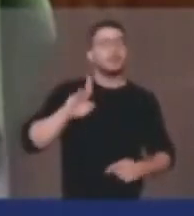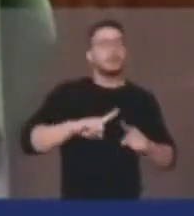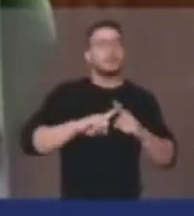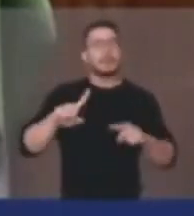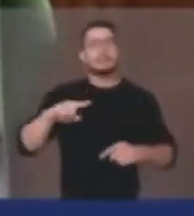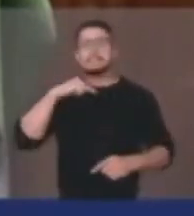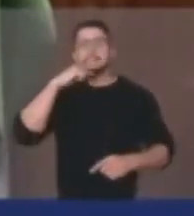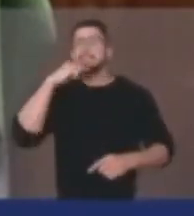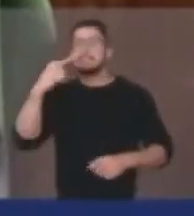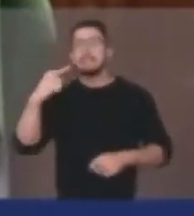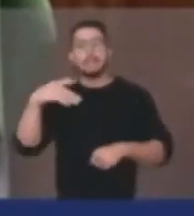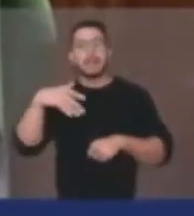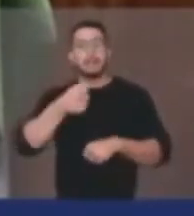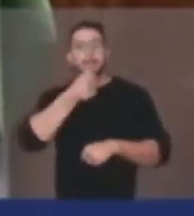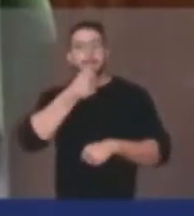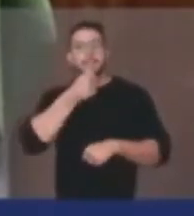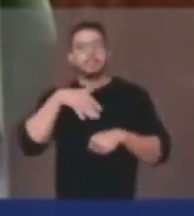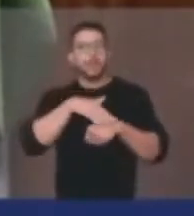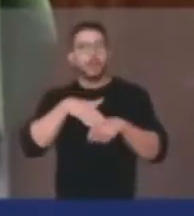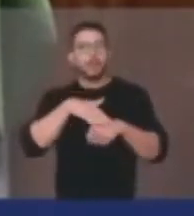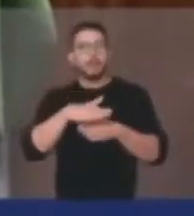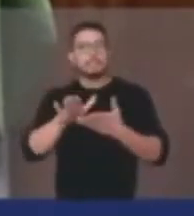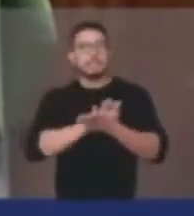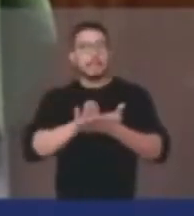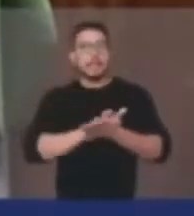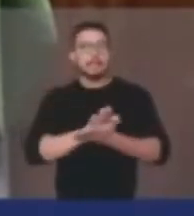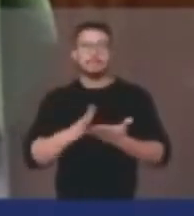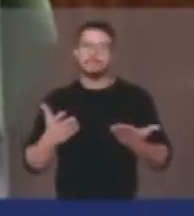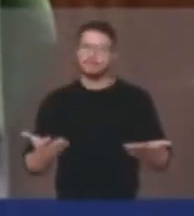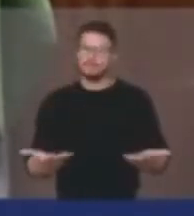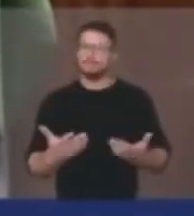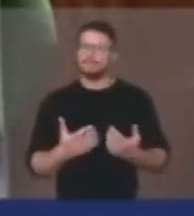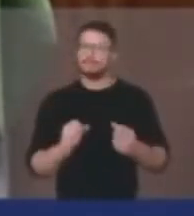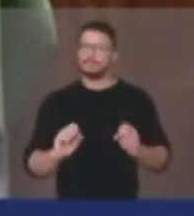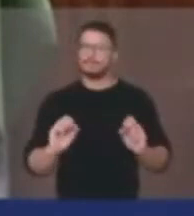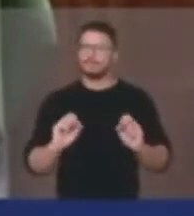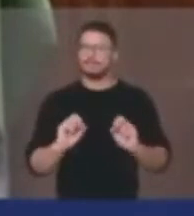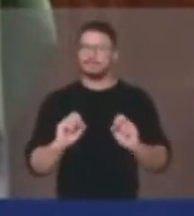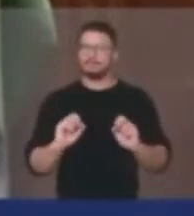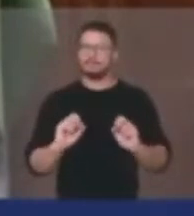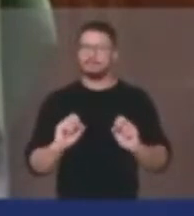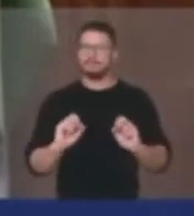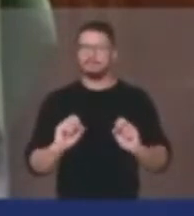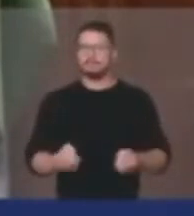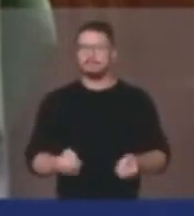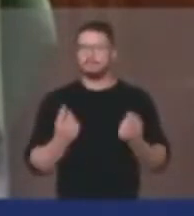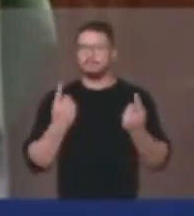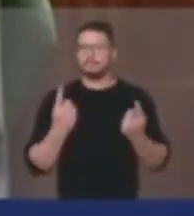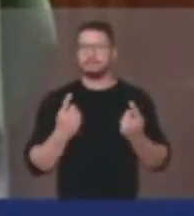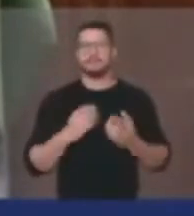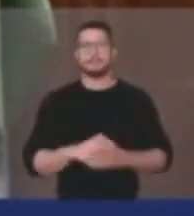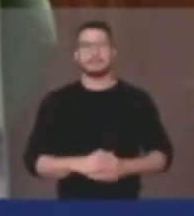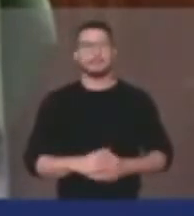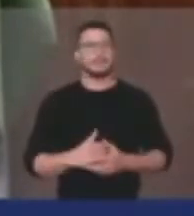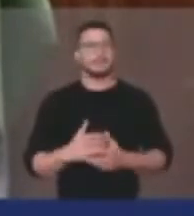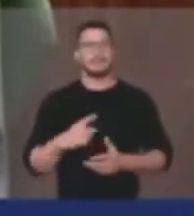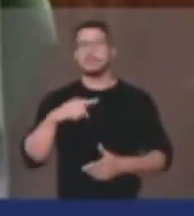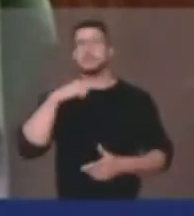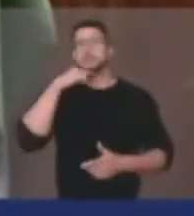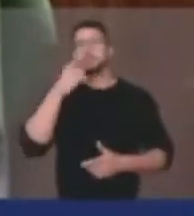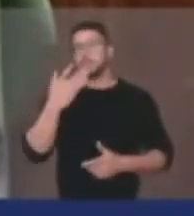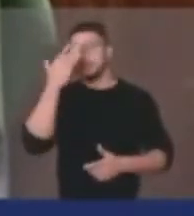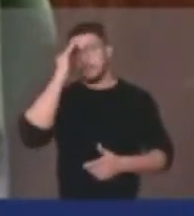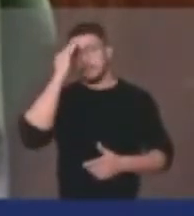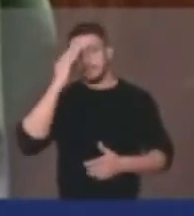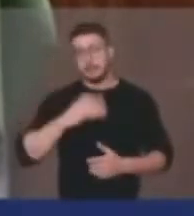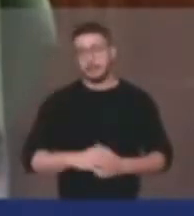ele? O que é paradoxal, o que é incompreensível, é que, por